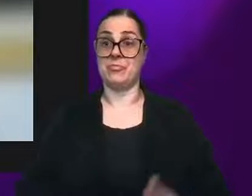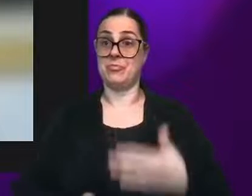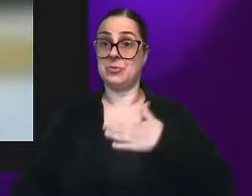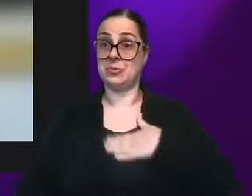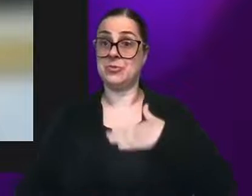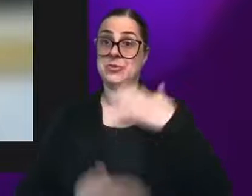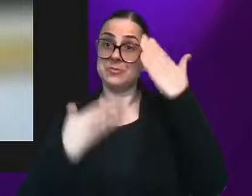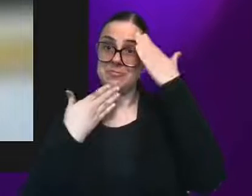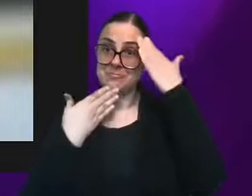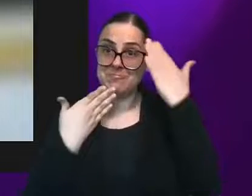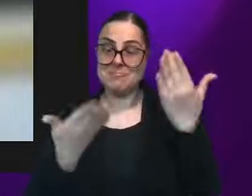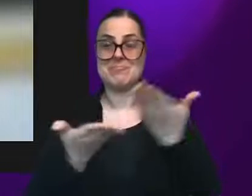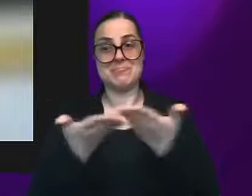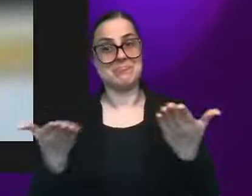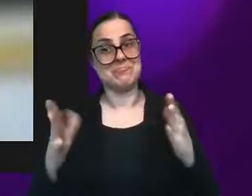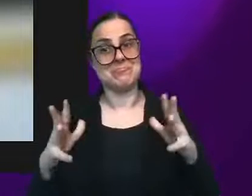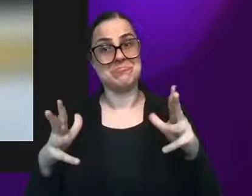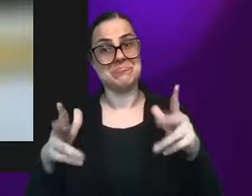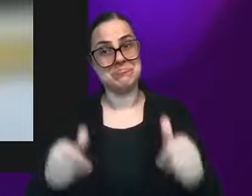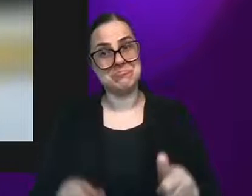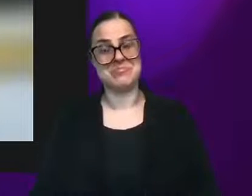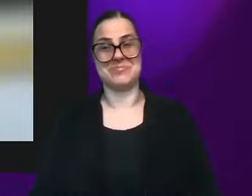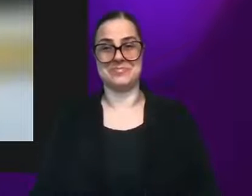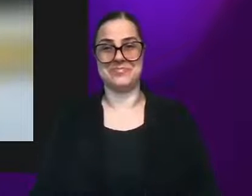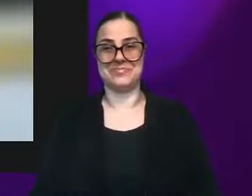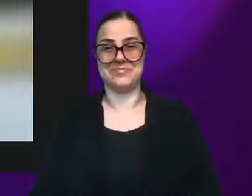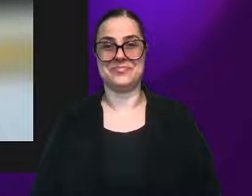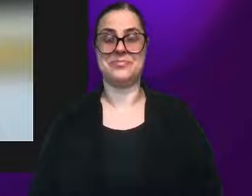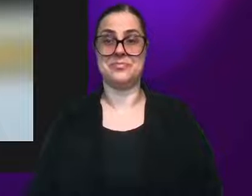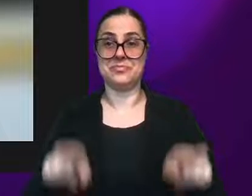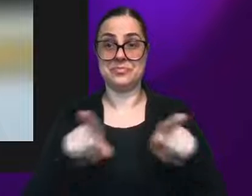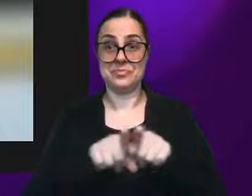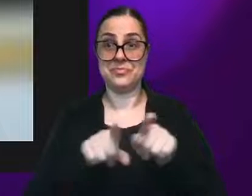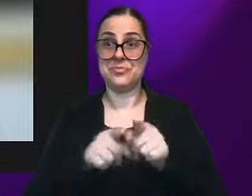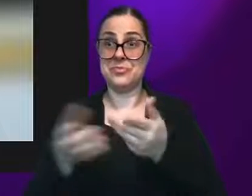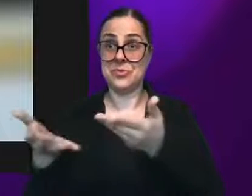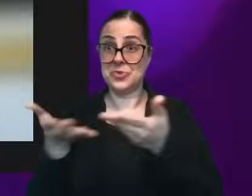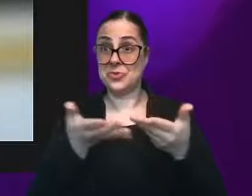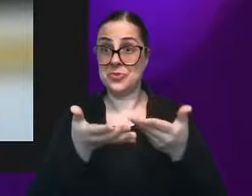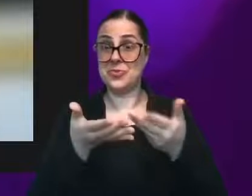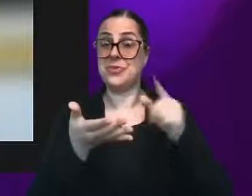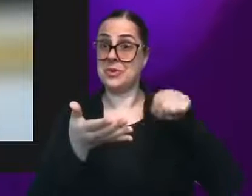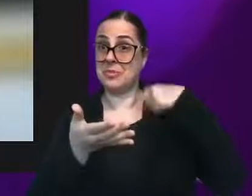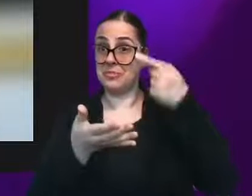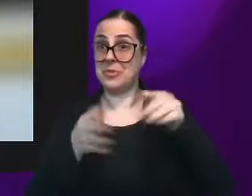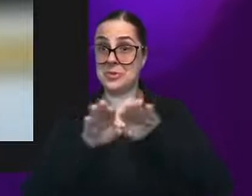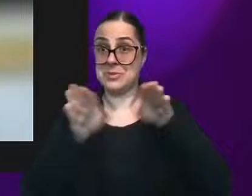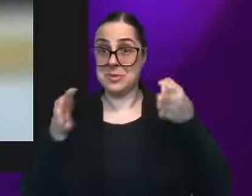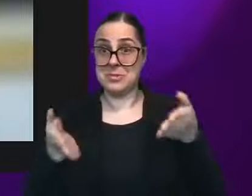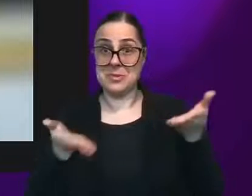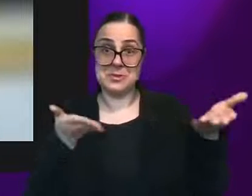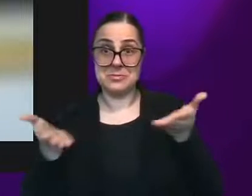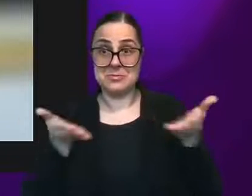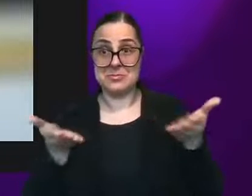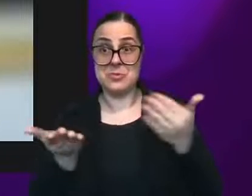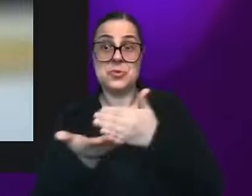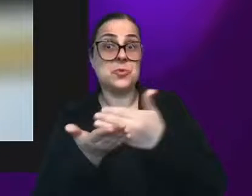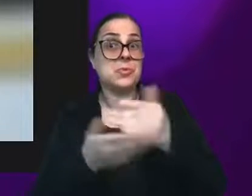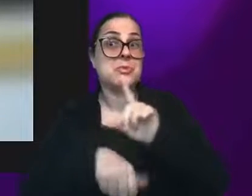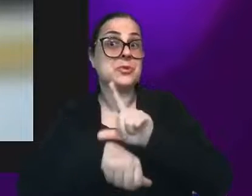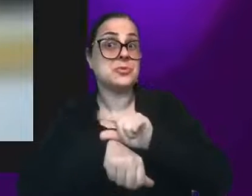agradecer a todos e presença, convidar para a próxima mesa, que começa às 16h30.